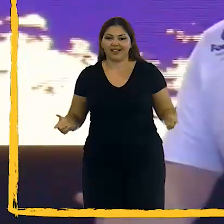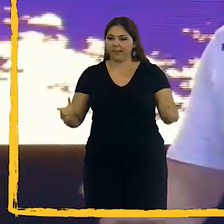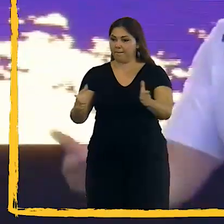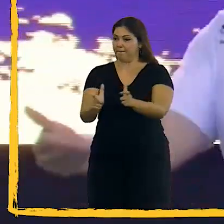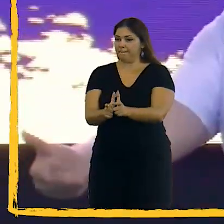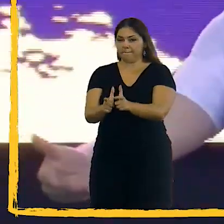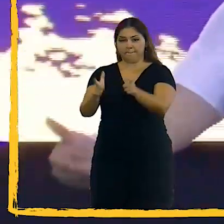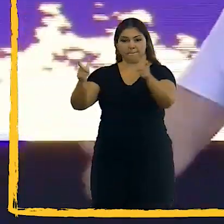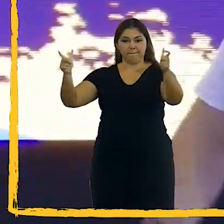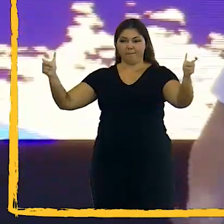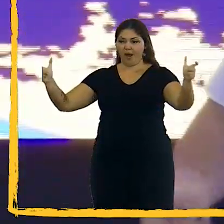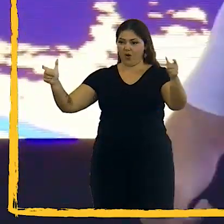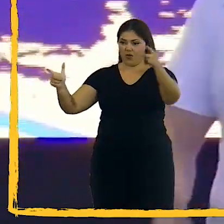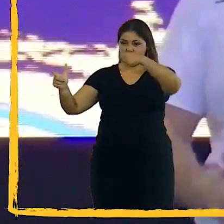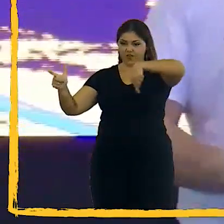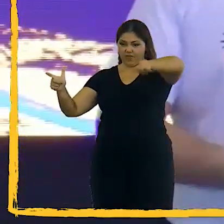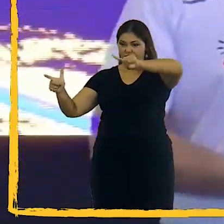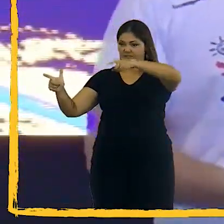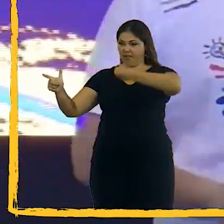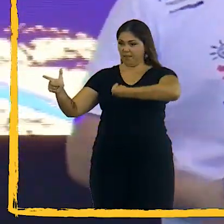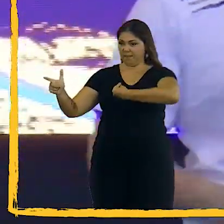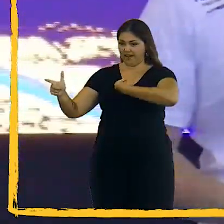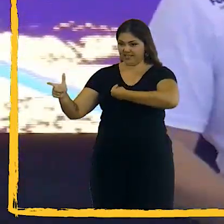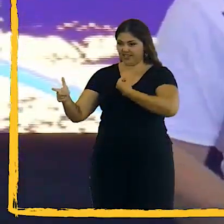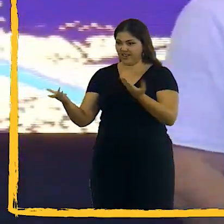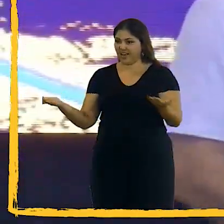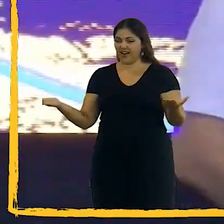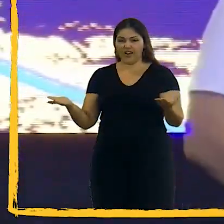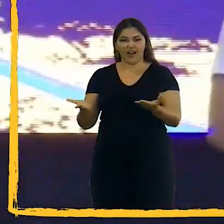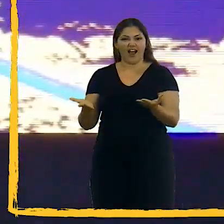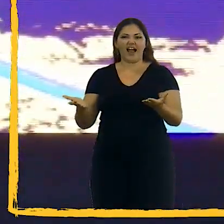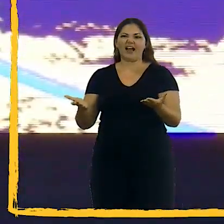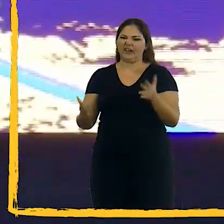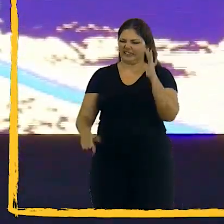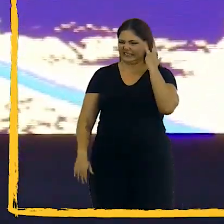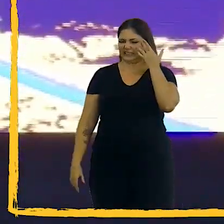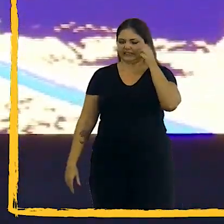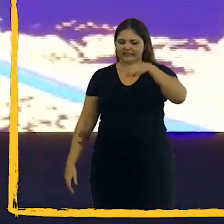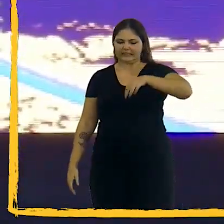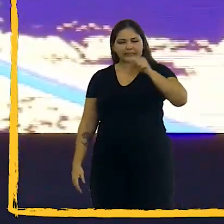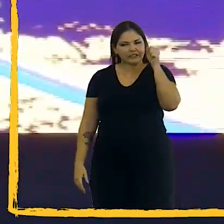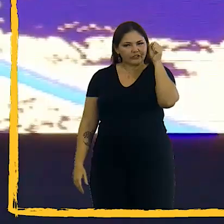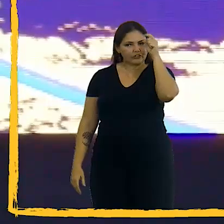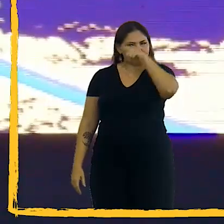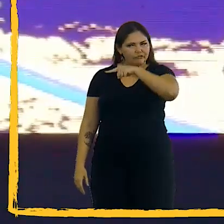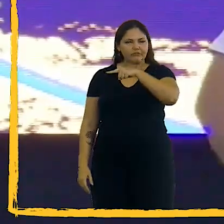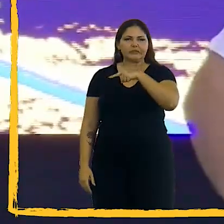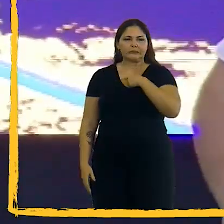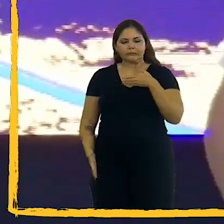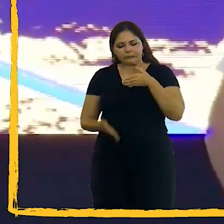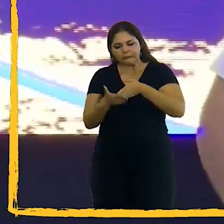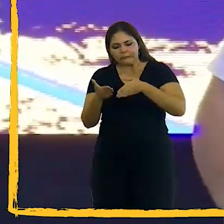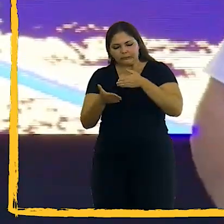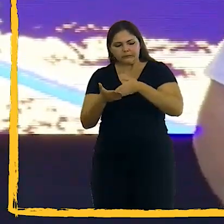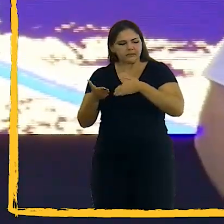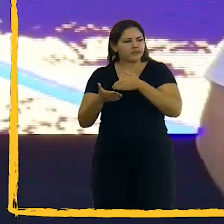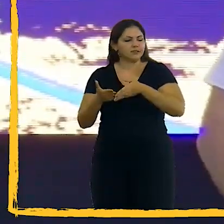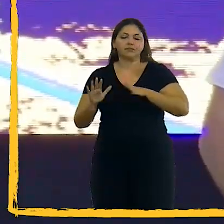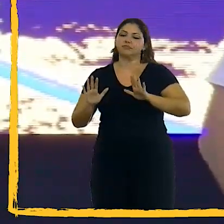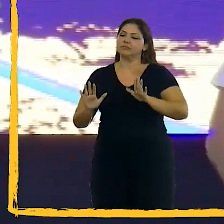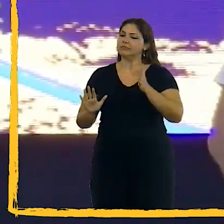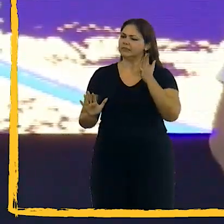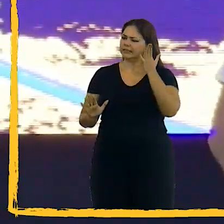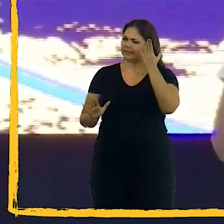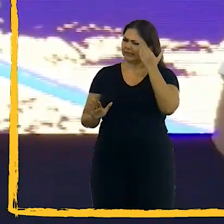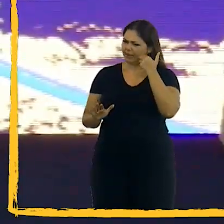alunos que está aqui presente nesse exato instante Tem dificuldades com a matemática você sabia que